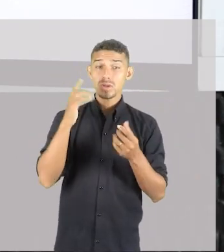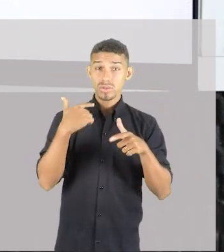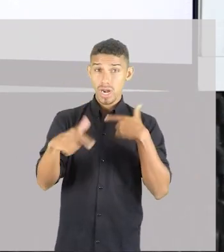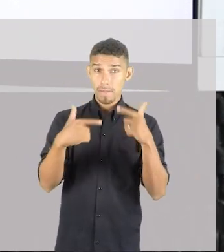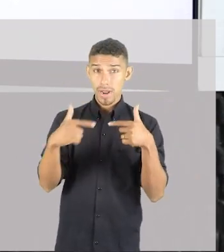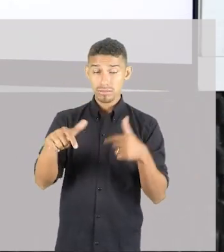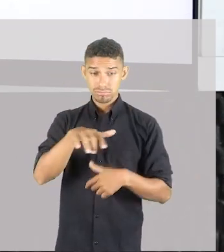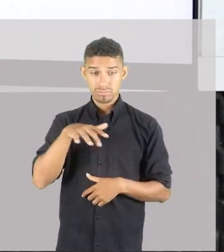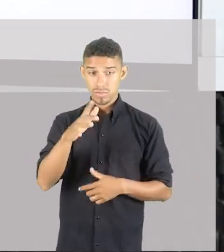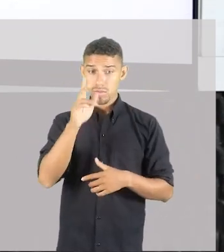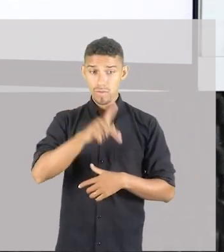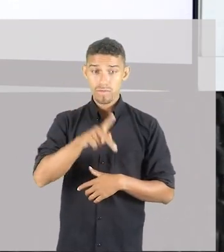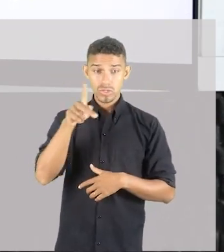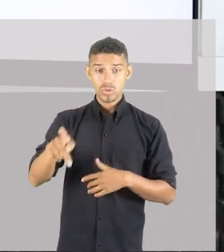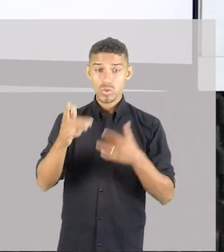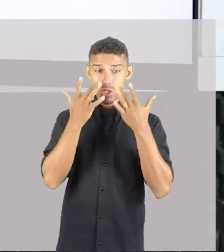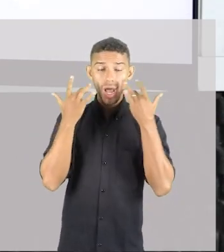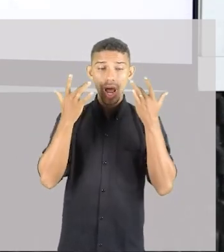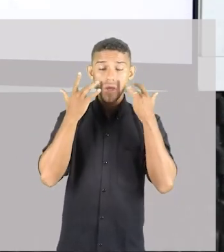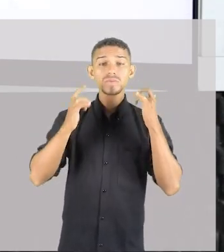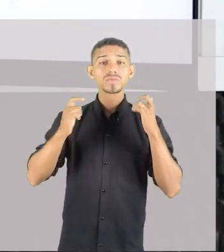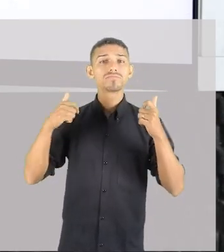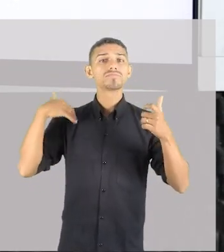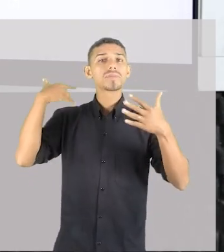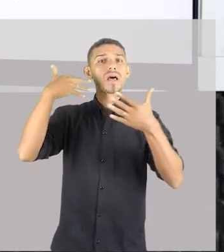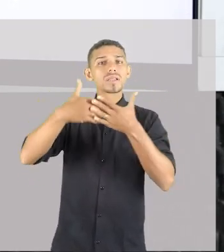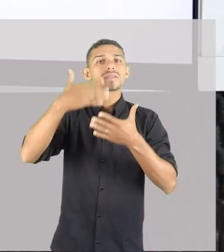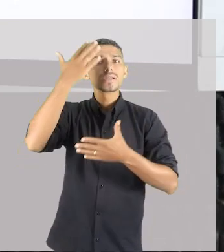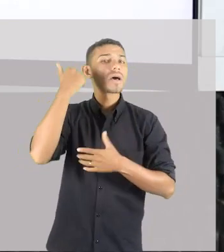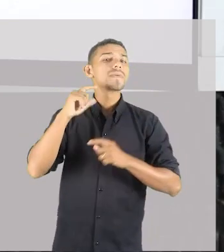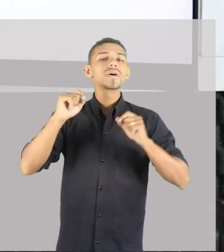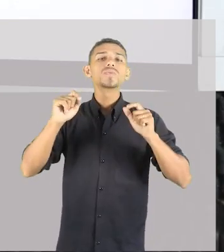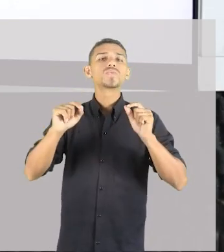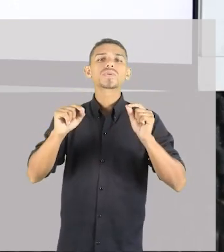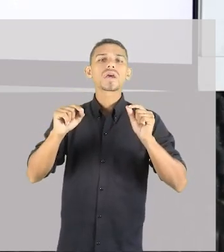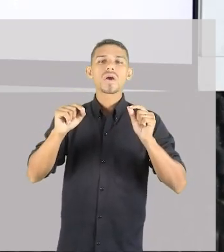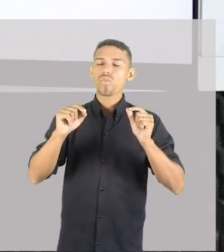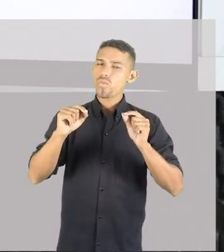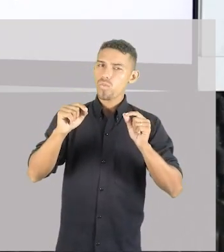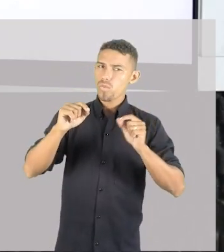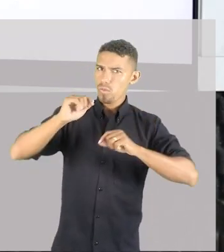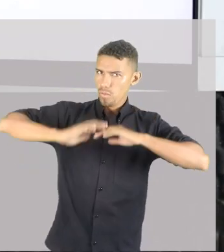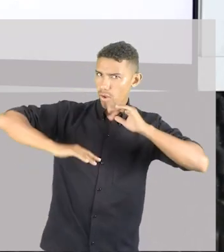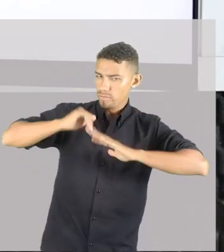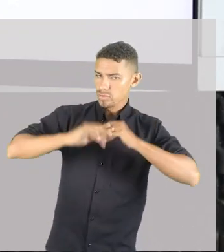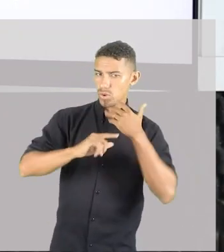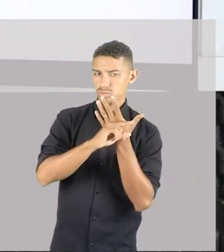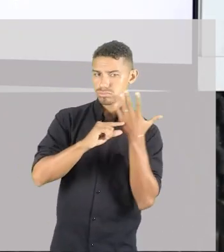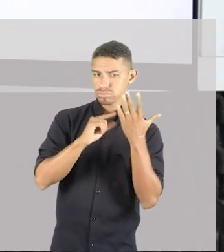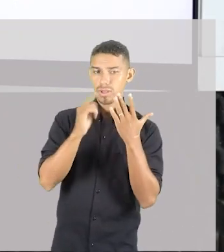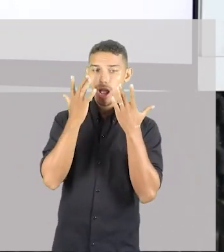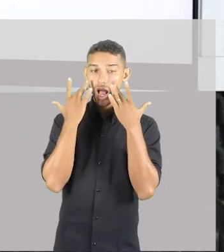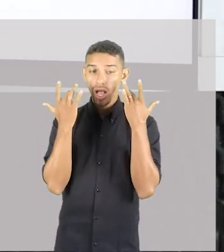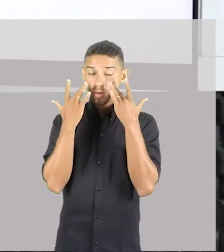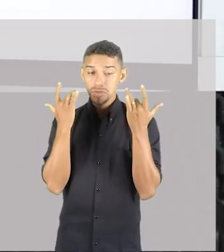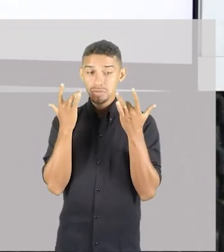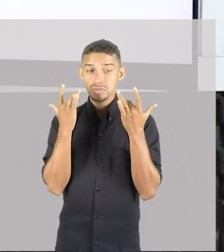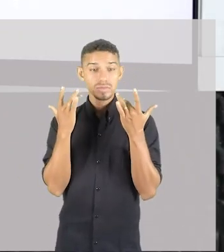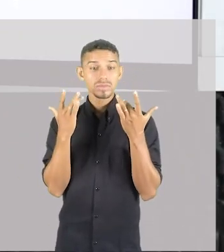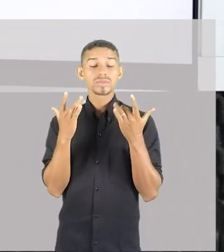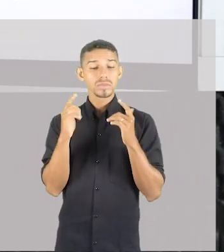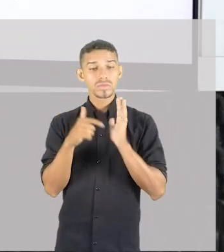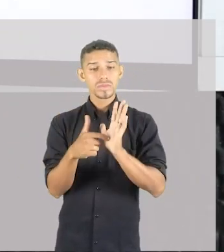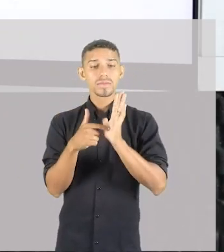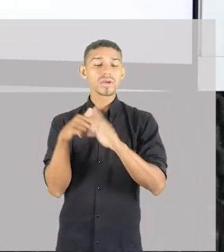que os professores de arte, inclusive eu, passamos, é para você ter uma noção do que um artista faz. Ele não faz arte porque ele está passando tempo, ele faz arte